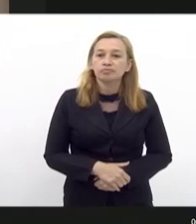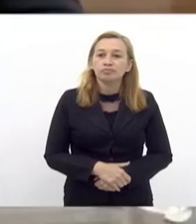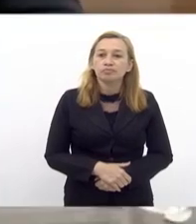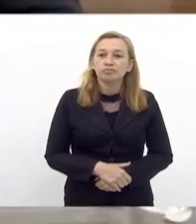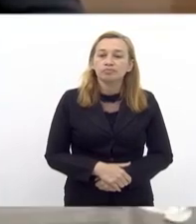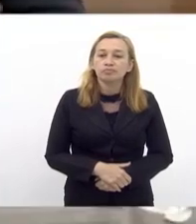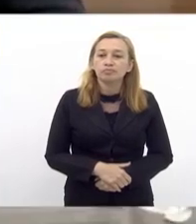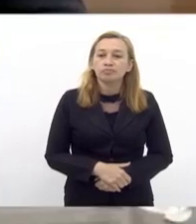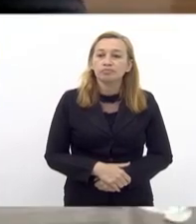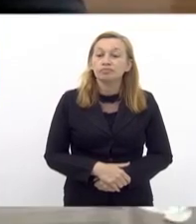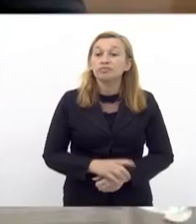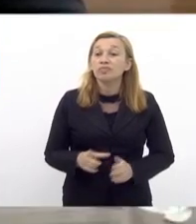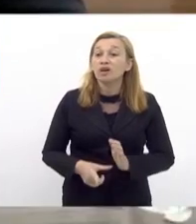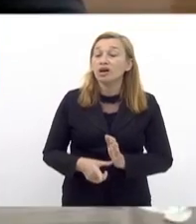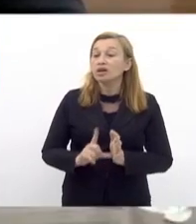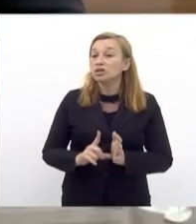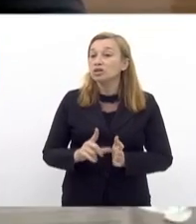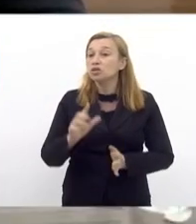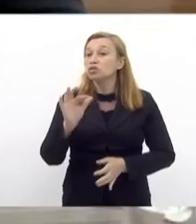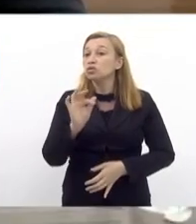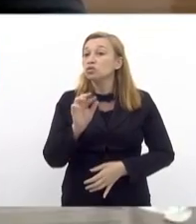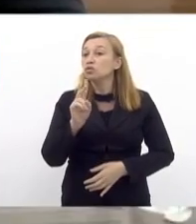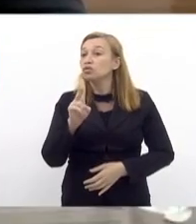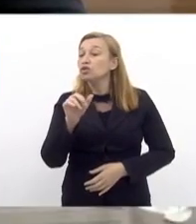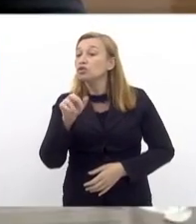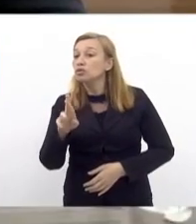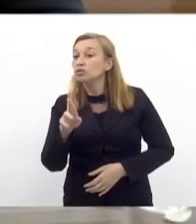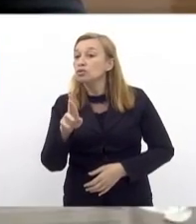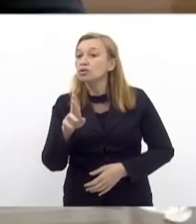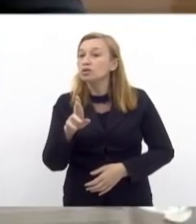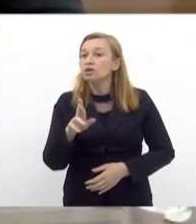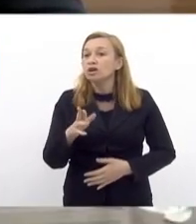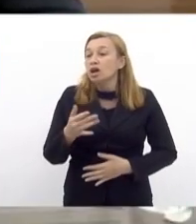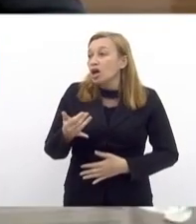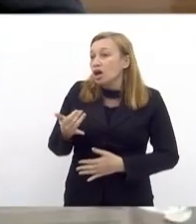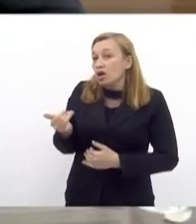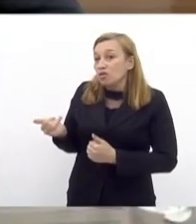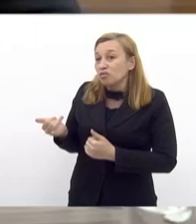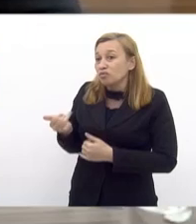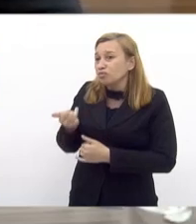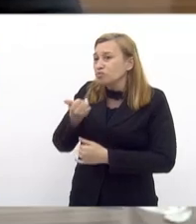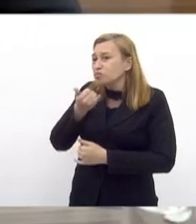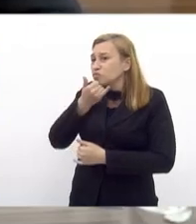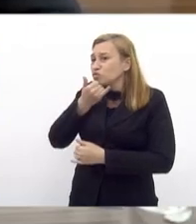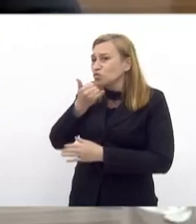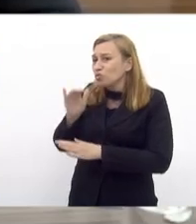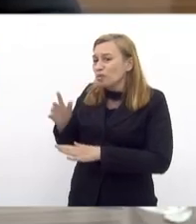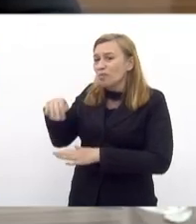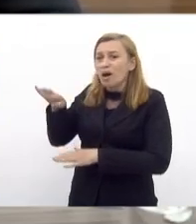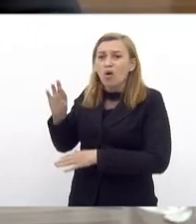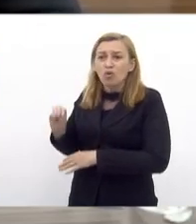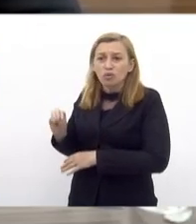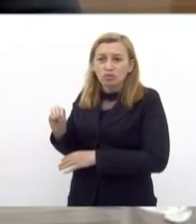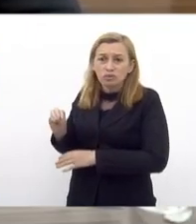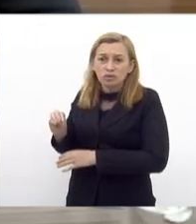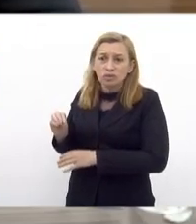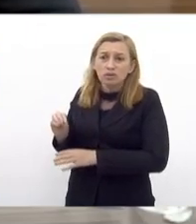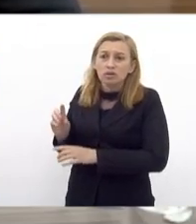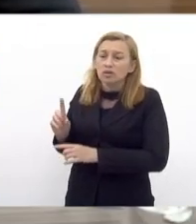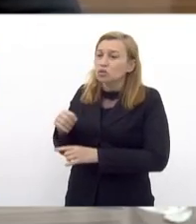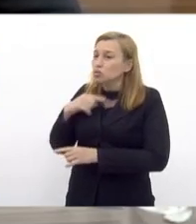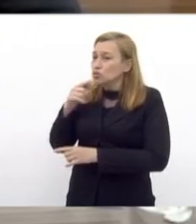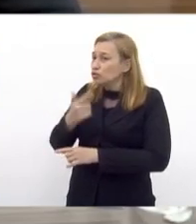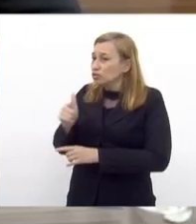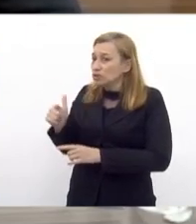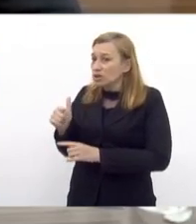Eu antes de passar para o Victor para falar um minuto, eu fui indelicado aqui com o nosso amigo Mauro, né? Mas eu não tenho